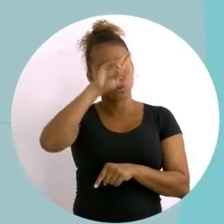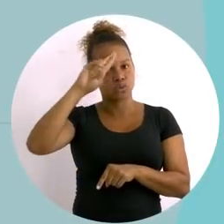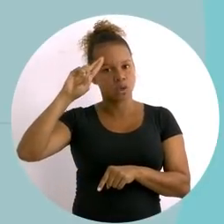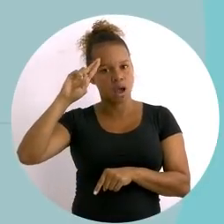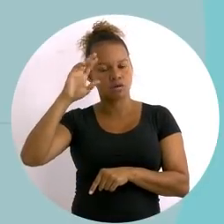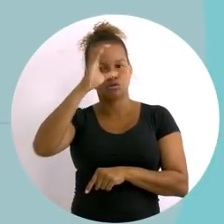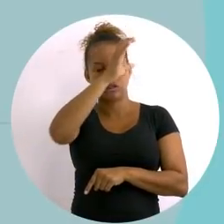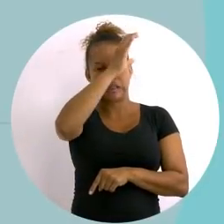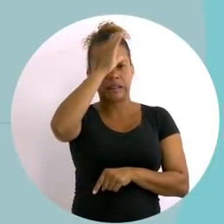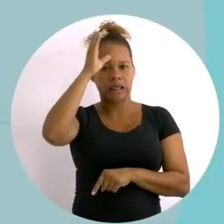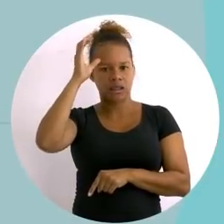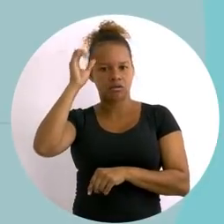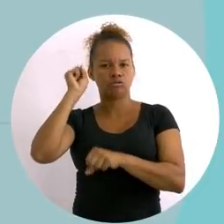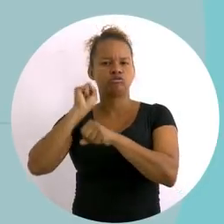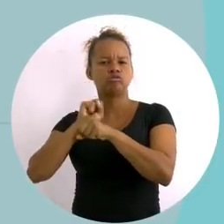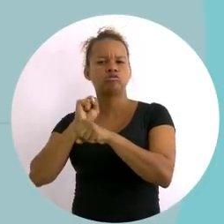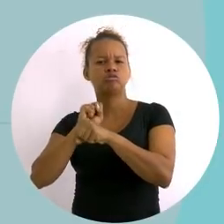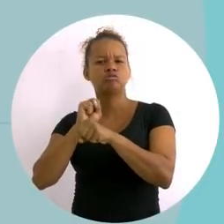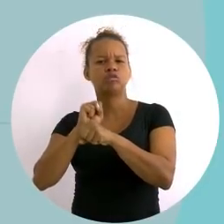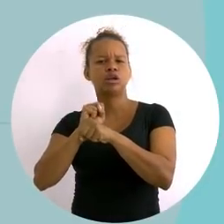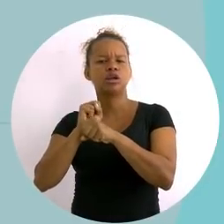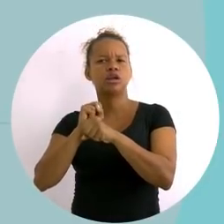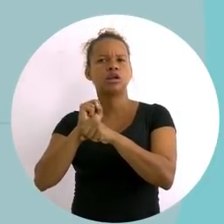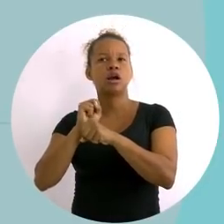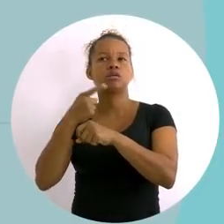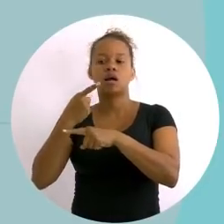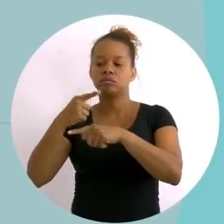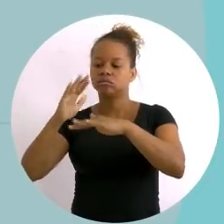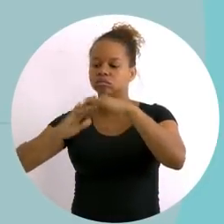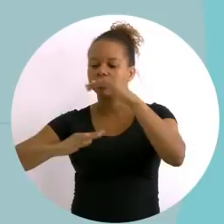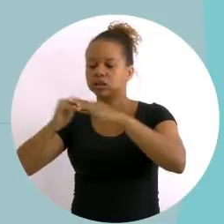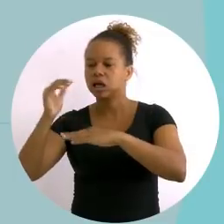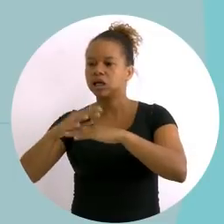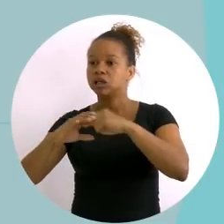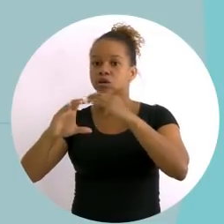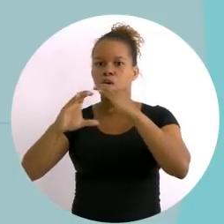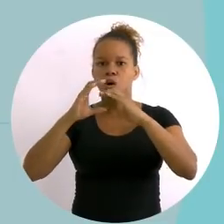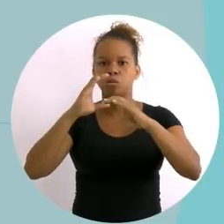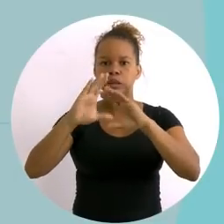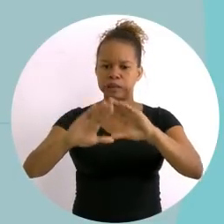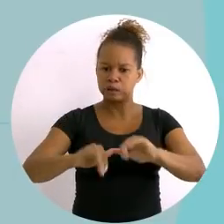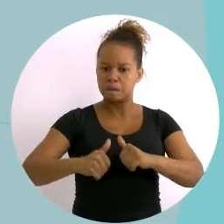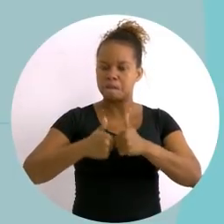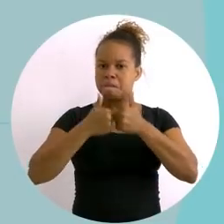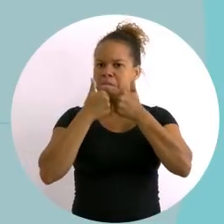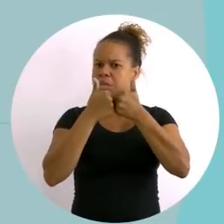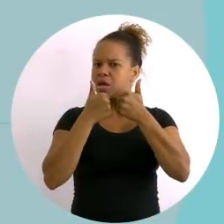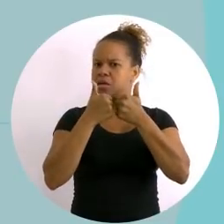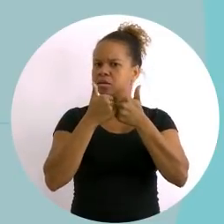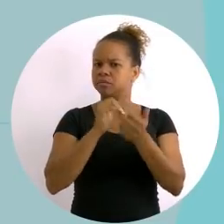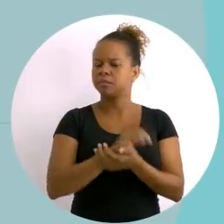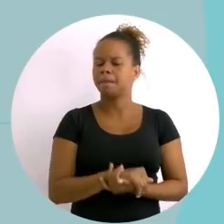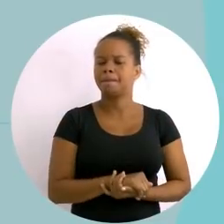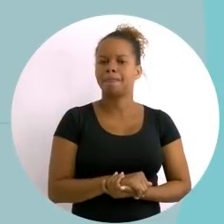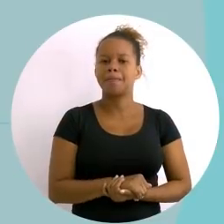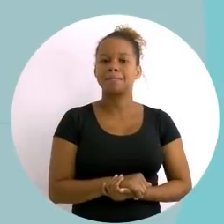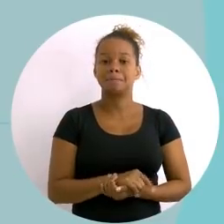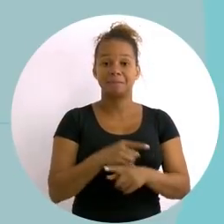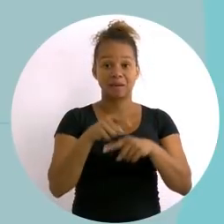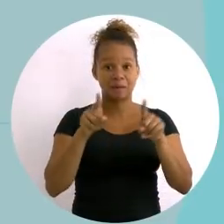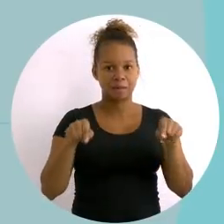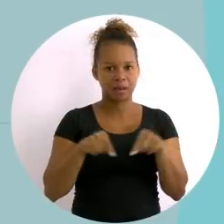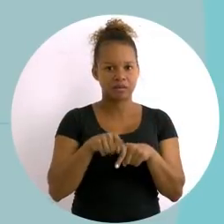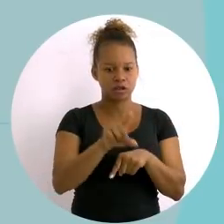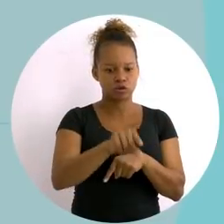os clientes, esperam encontrar funcionários que se comuniquem da melhor maneira possível. Então, o ambiente que